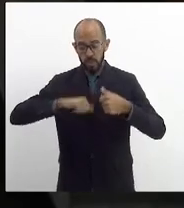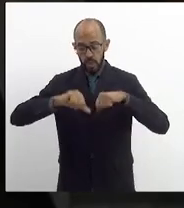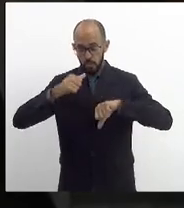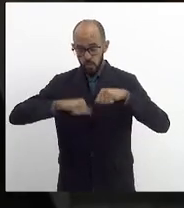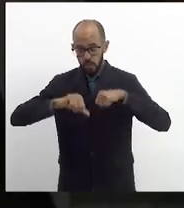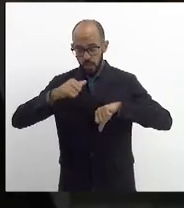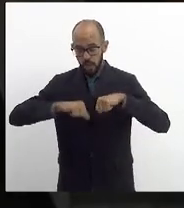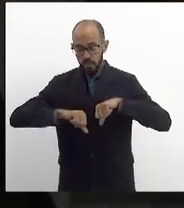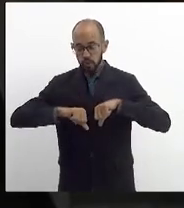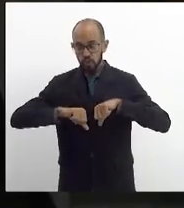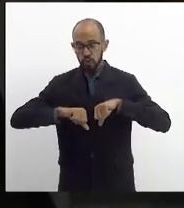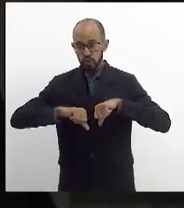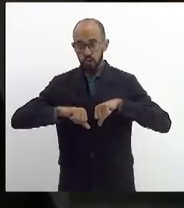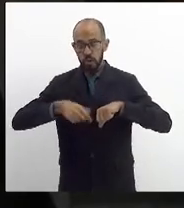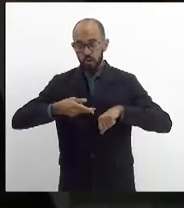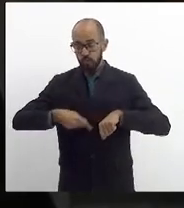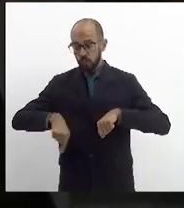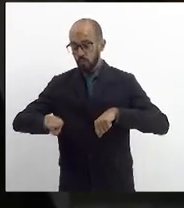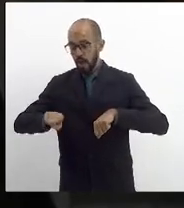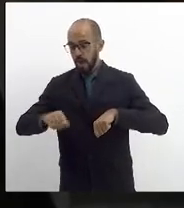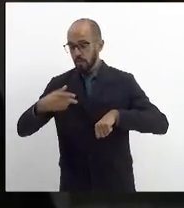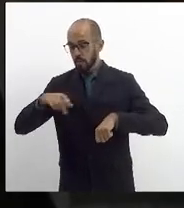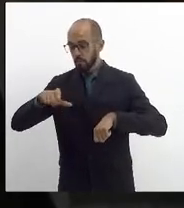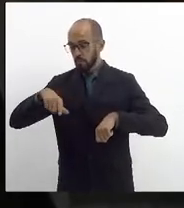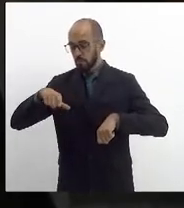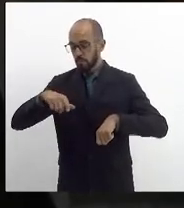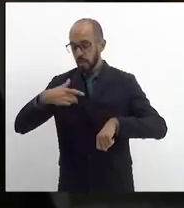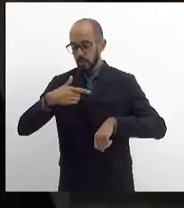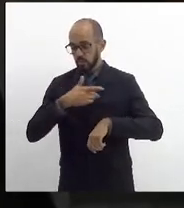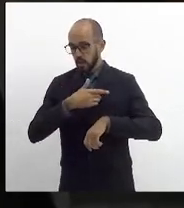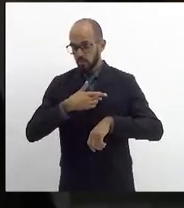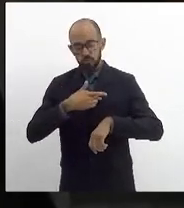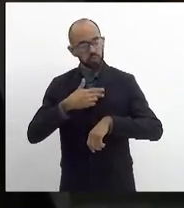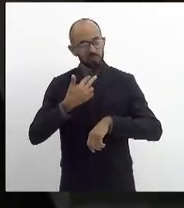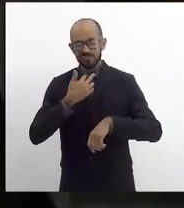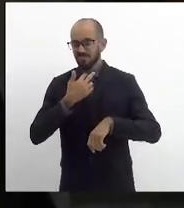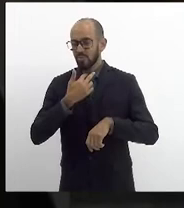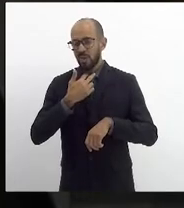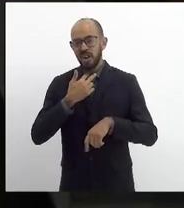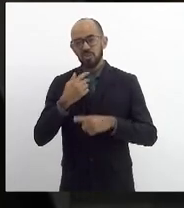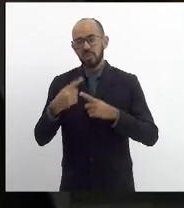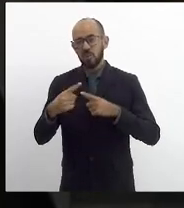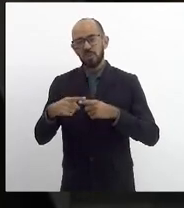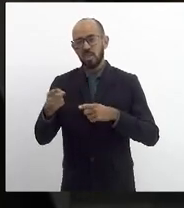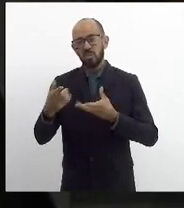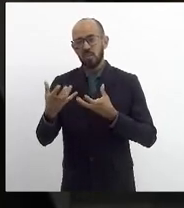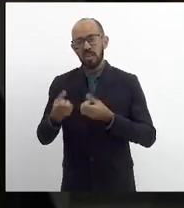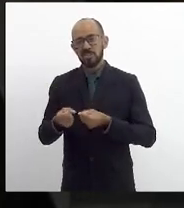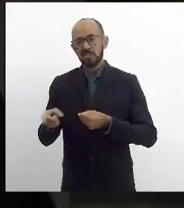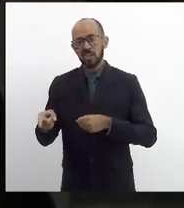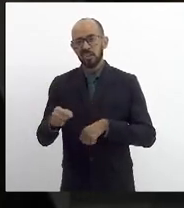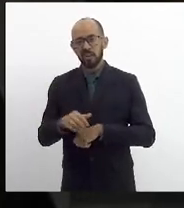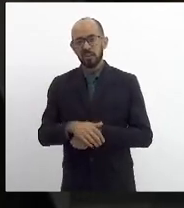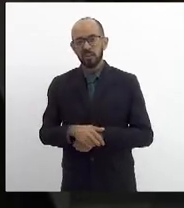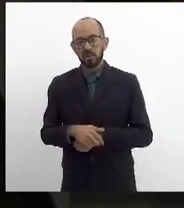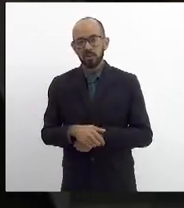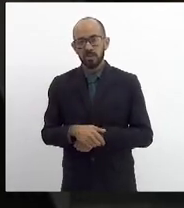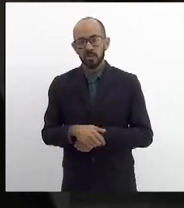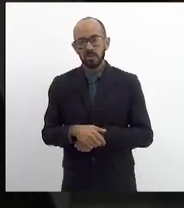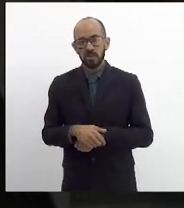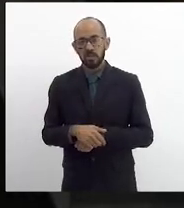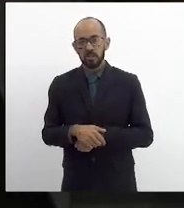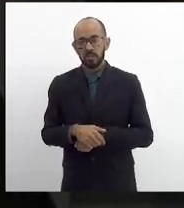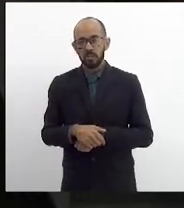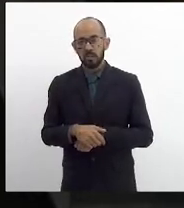procura o plano de saúde e pans Store infelizmente não tem cobertura Então